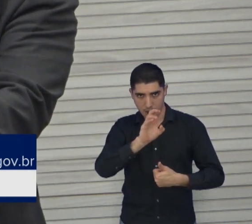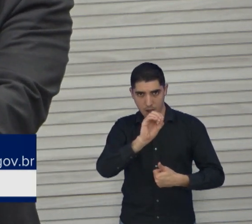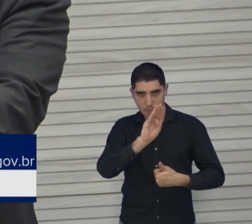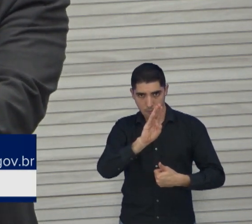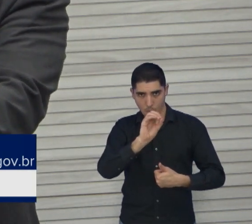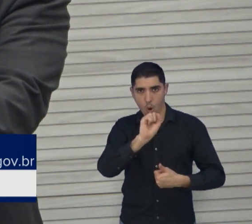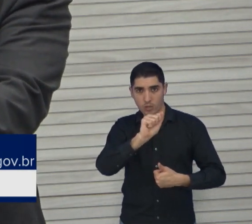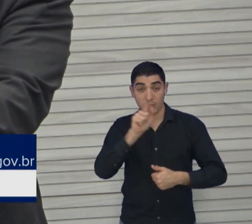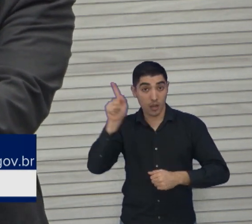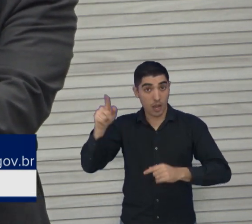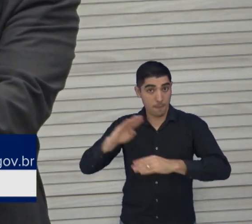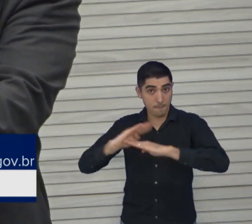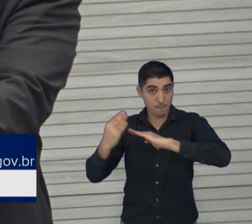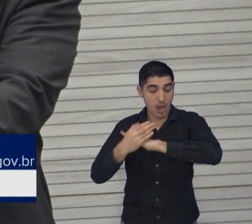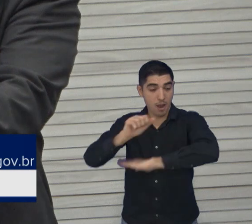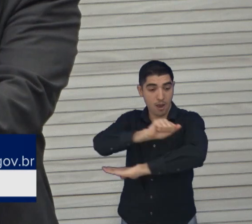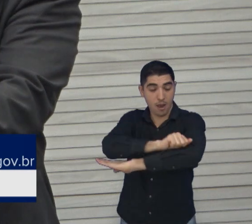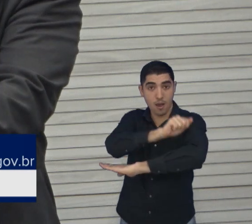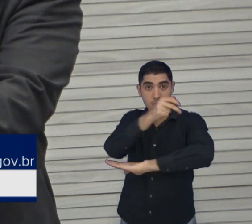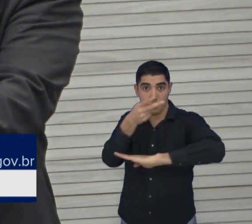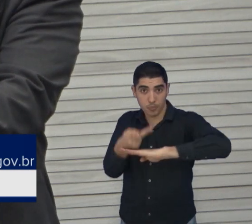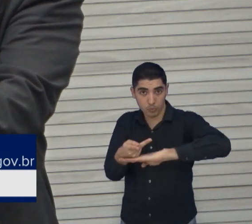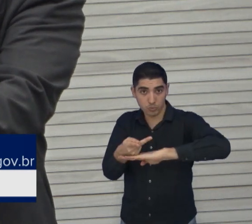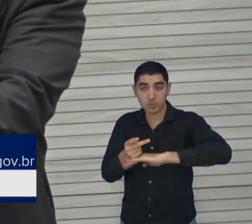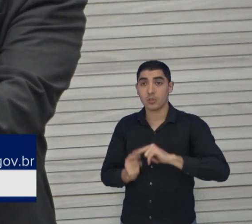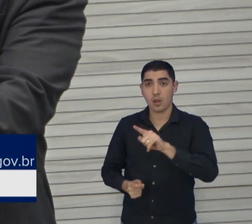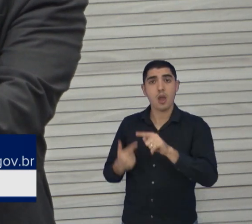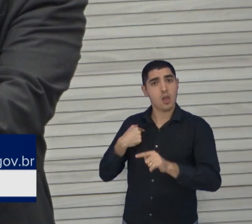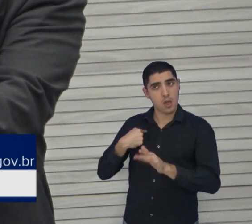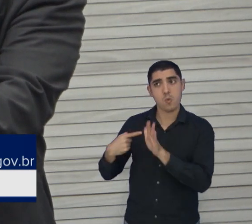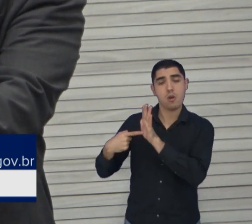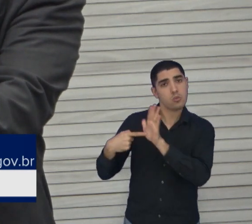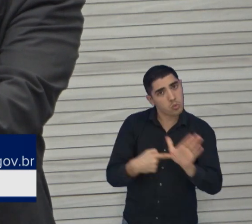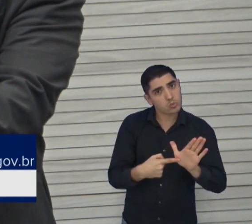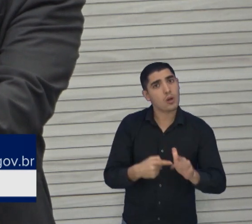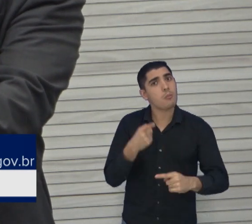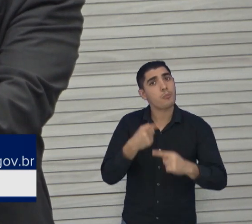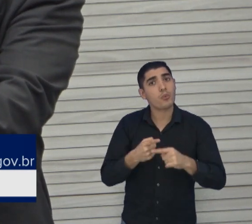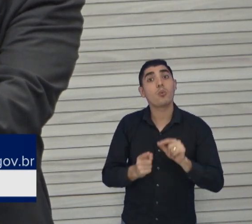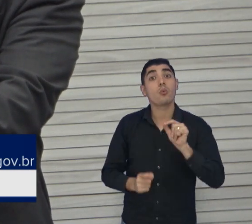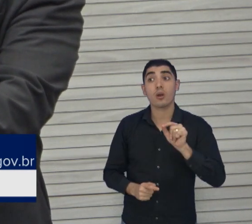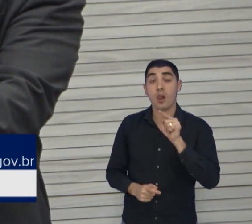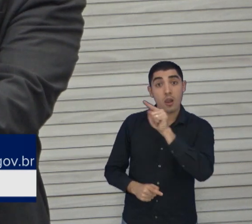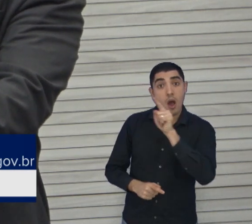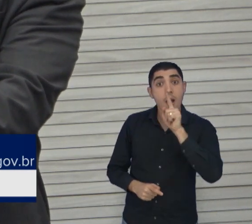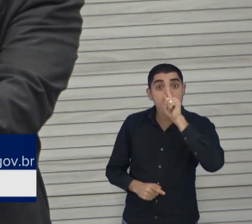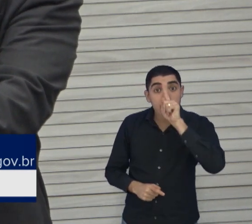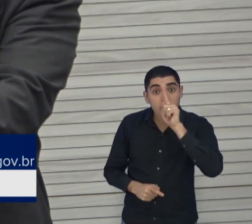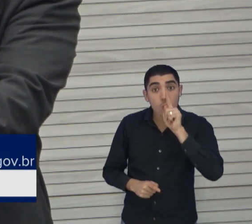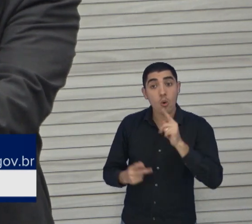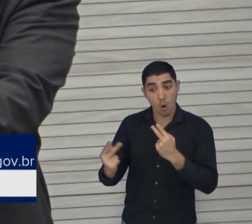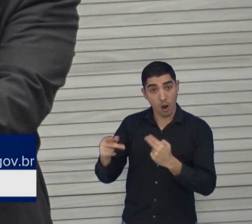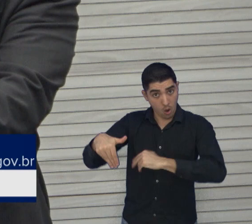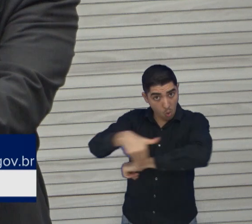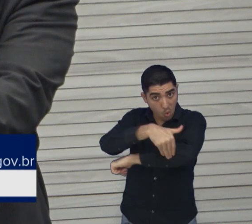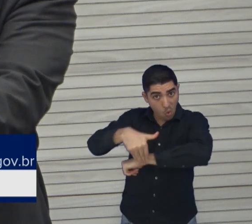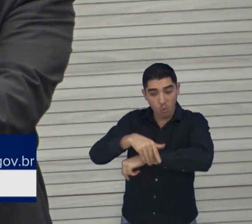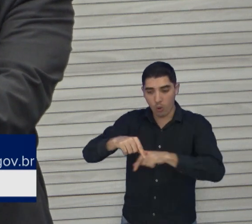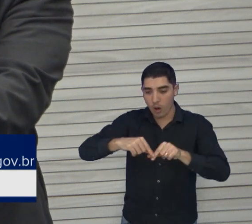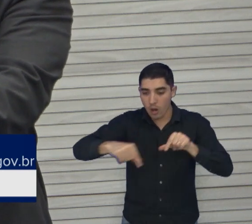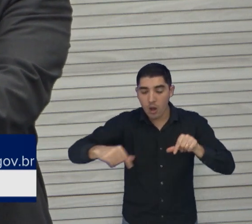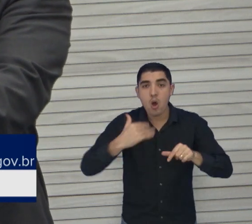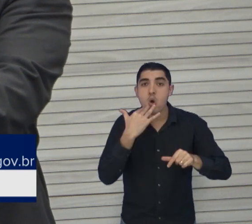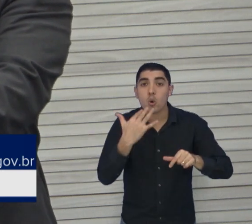aqui denunciando, isso é uma denúncia, porque está colocando a vida das pessoas em risco, essas